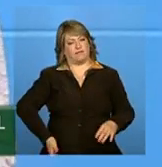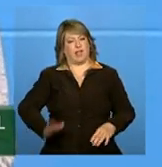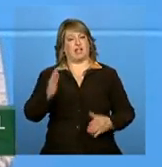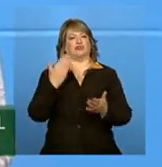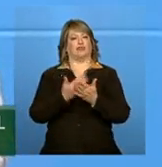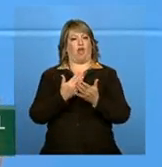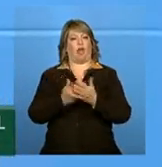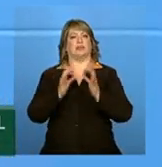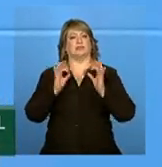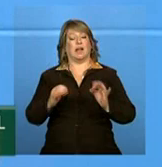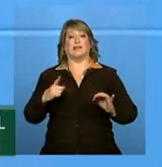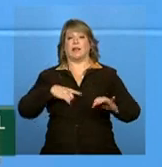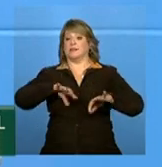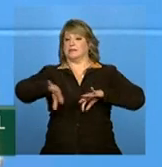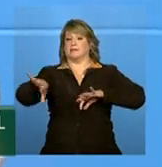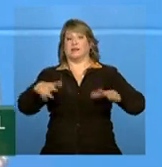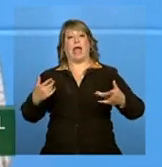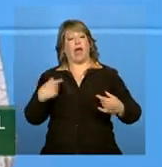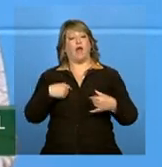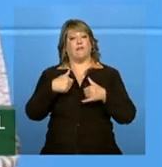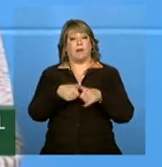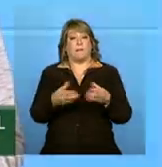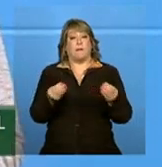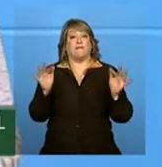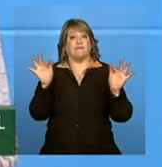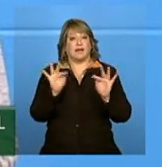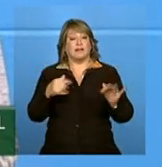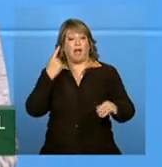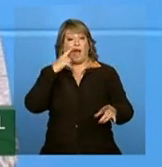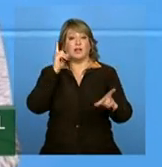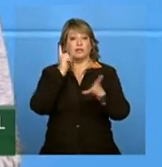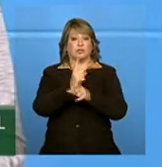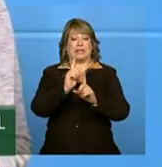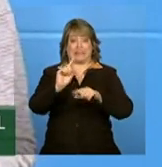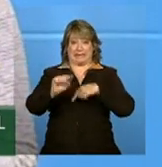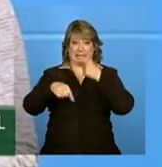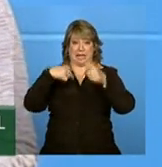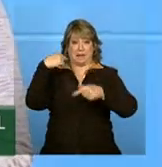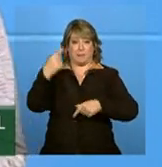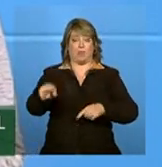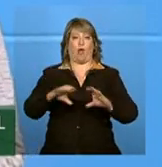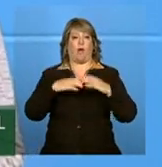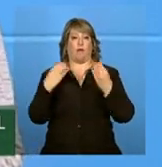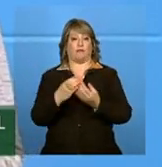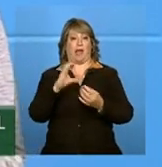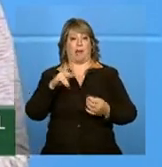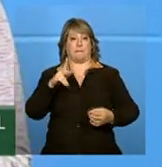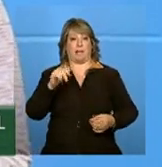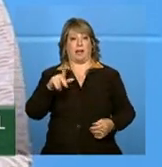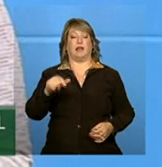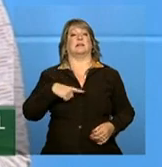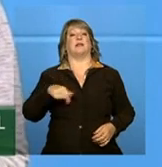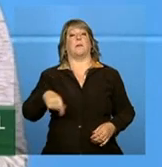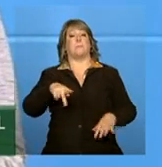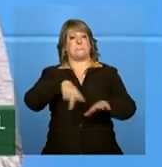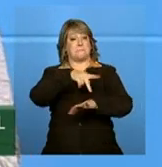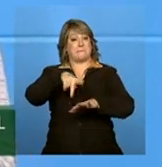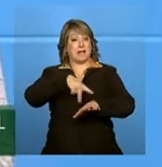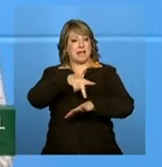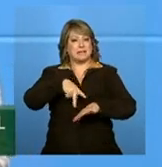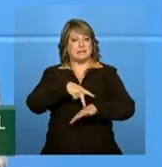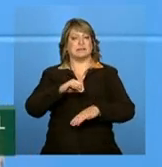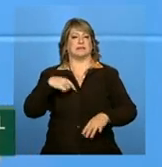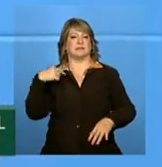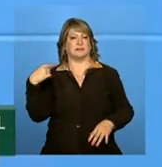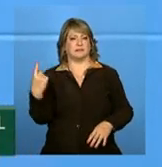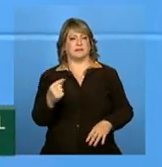invés de ir ao trabalho. E eu fiquei muito feliz de descobrir que depois da conferência de Kampala, os países da América Central também adotaram